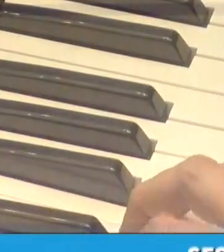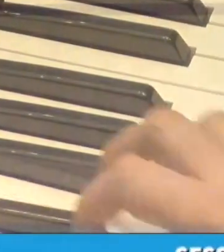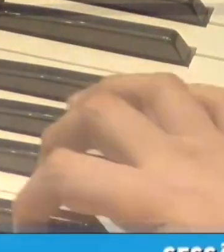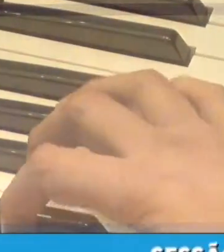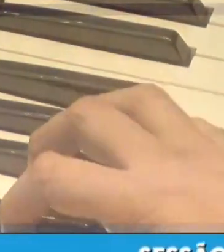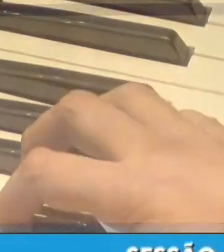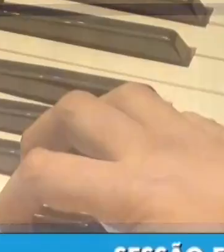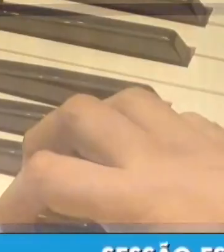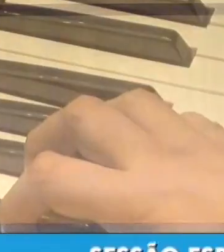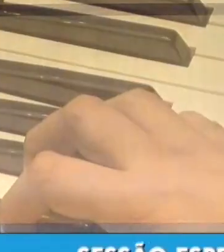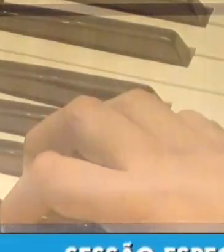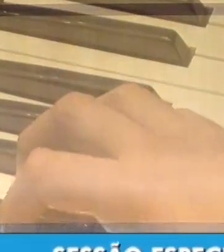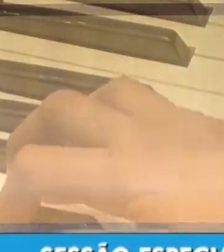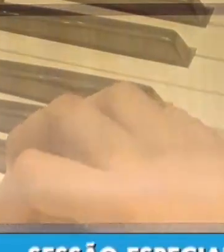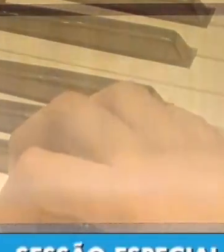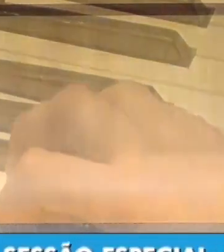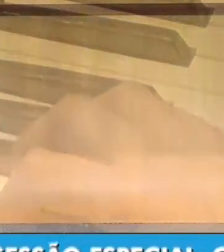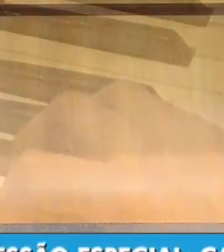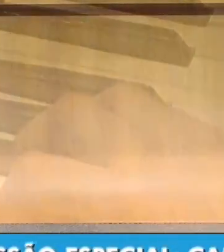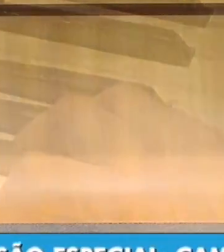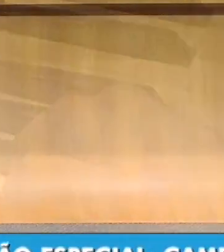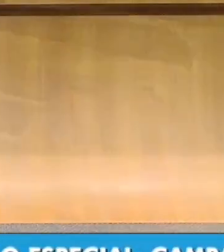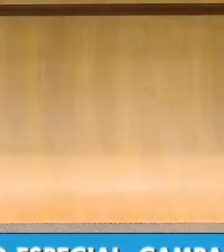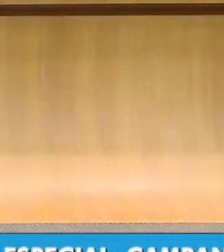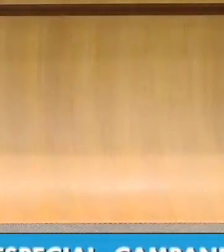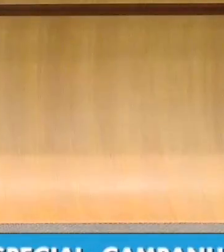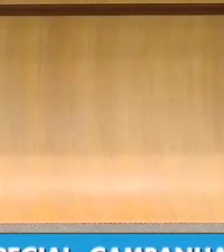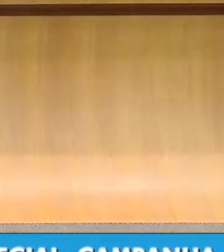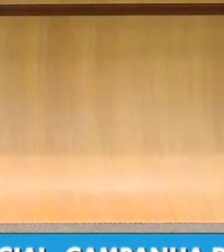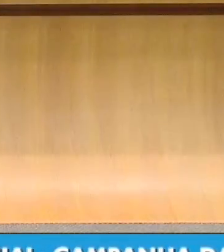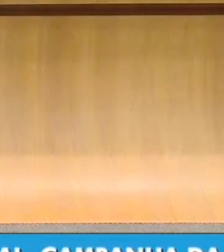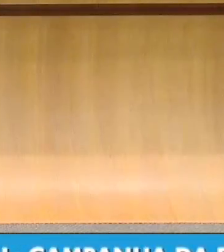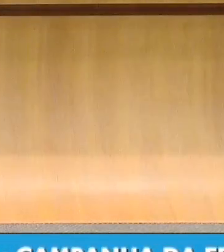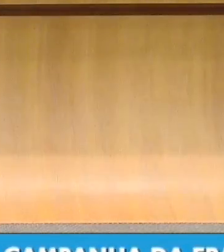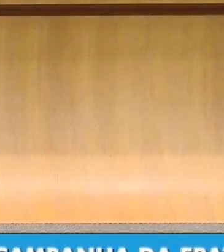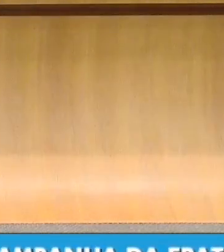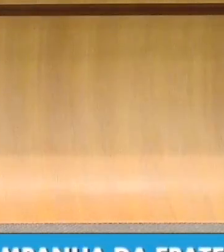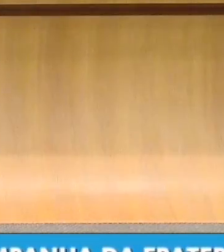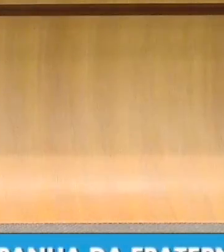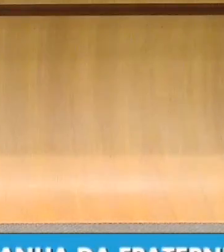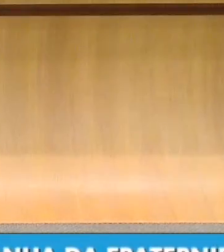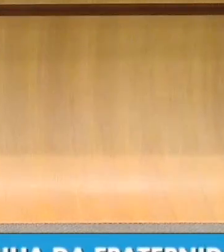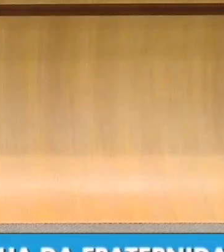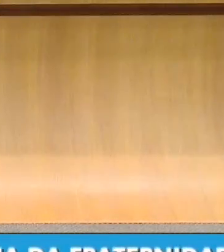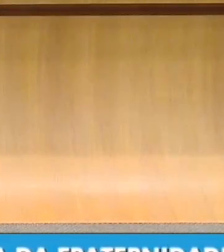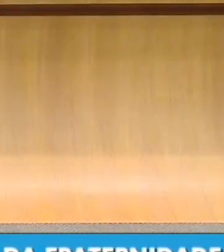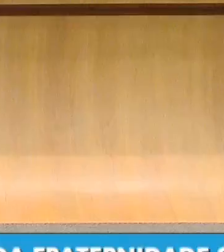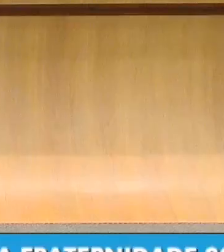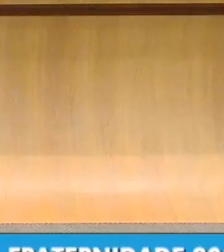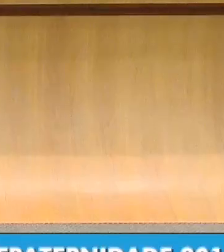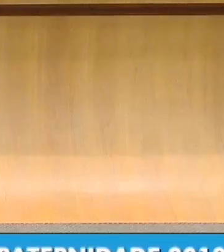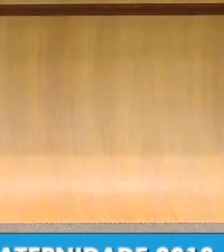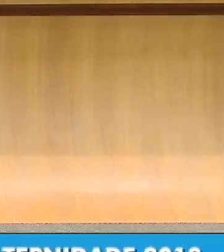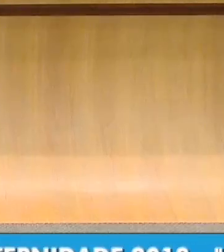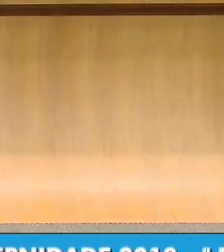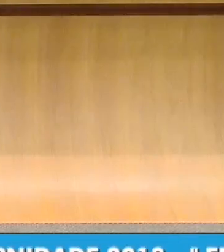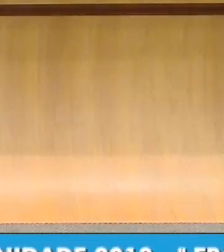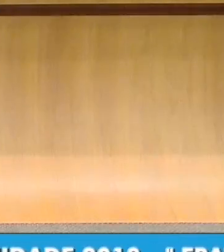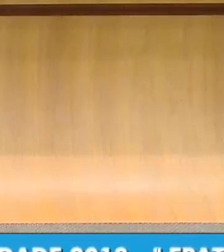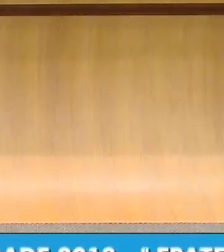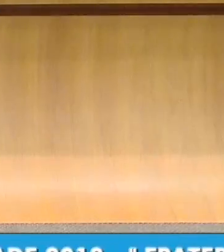Onde houver erro, que eu leve a verdade. Onde houver